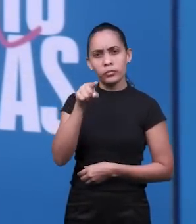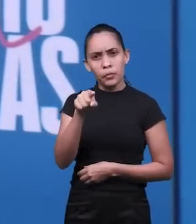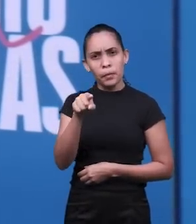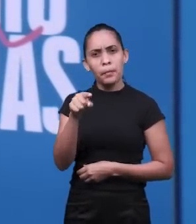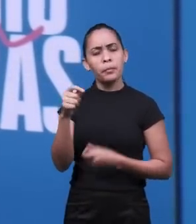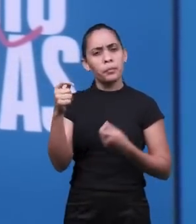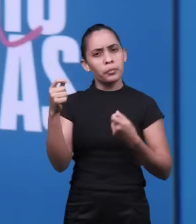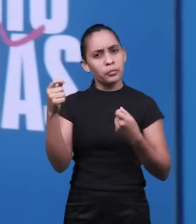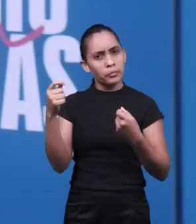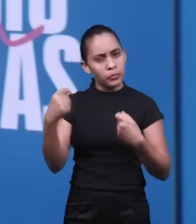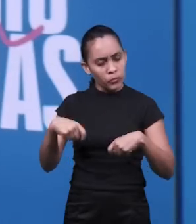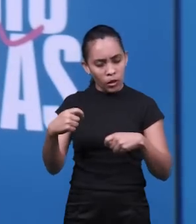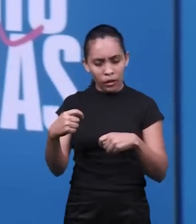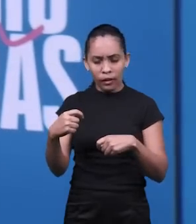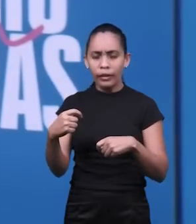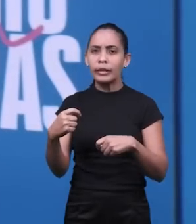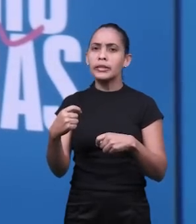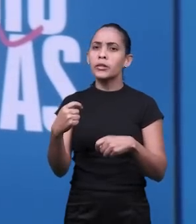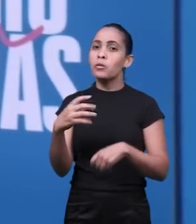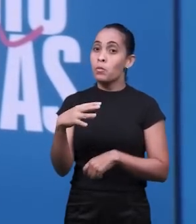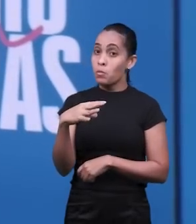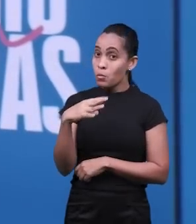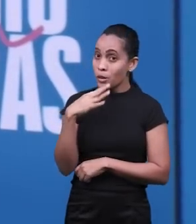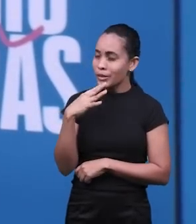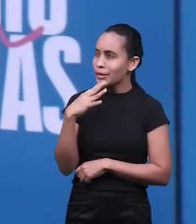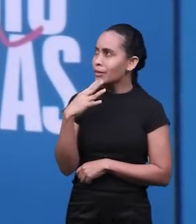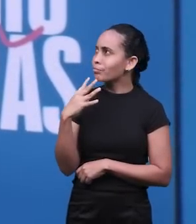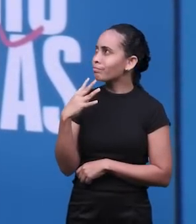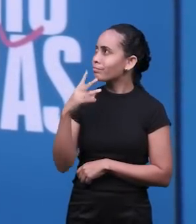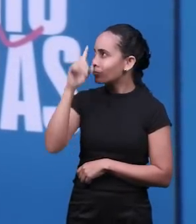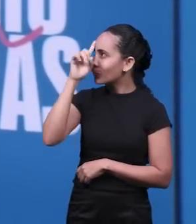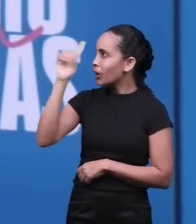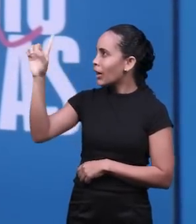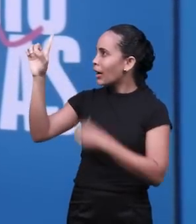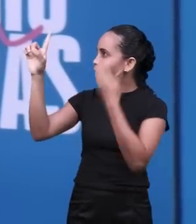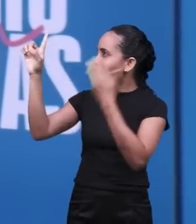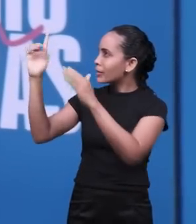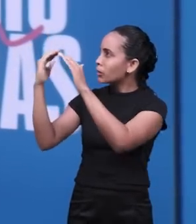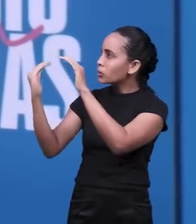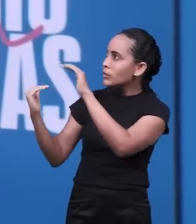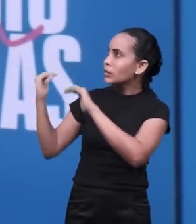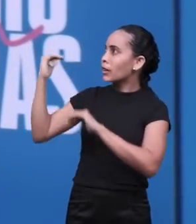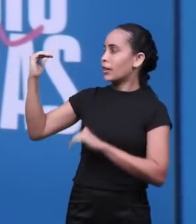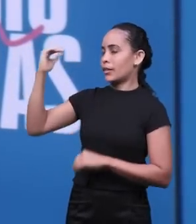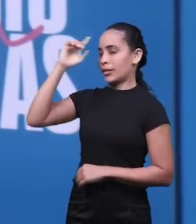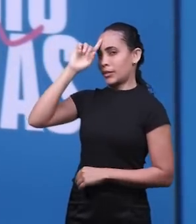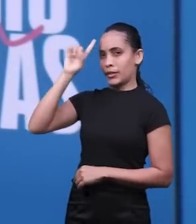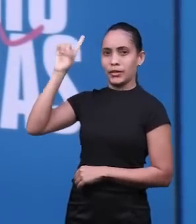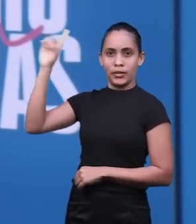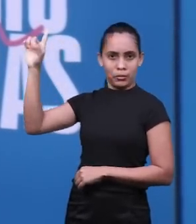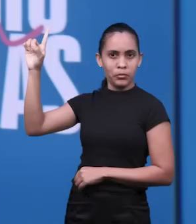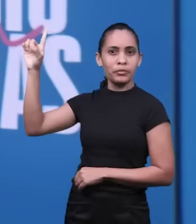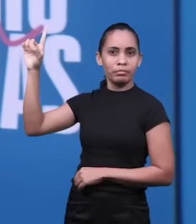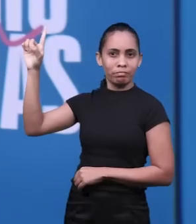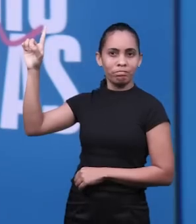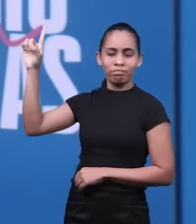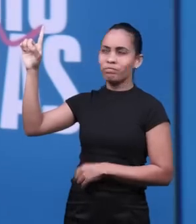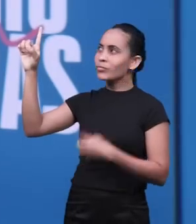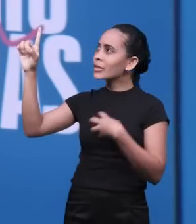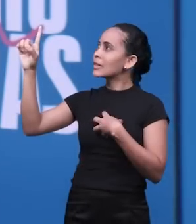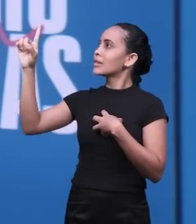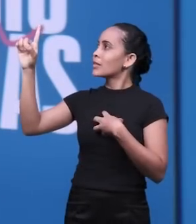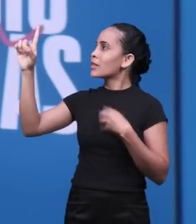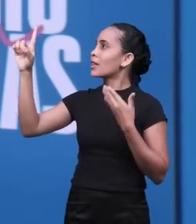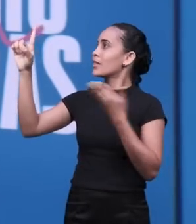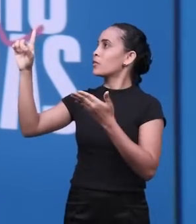jovem, procure conhecer essa ciência mais elevada, altíssima, a ciência de Deus. Conhecer